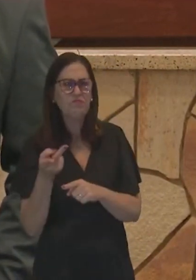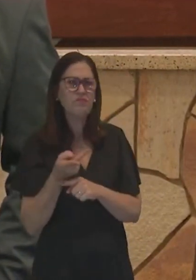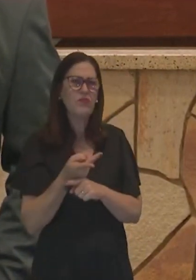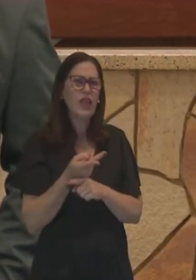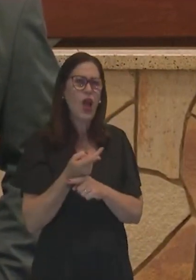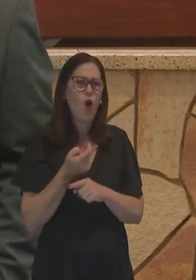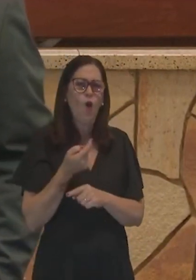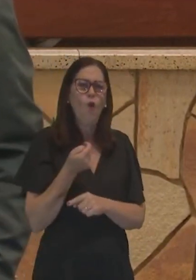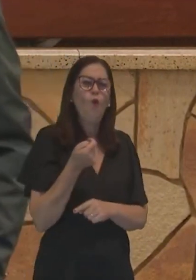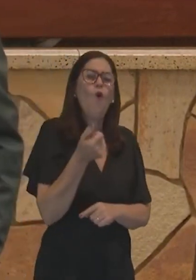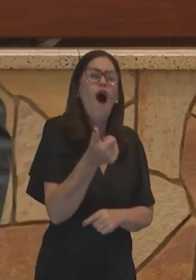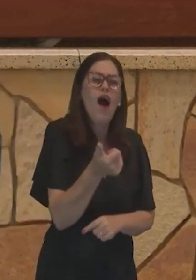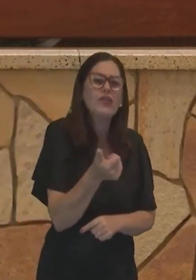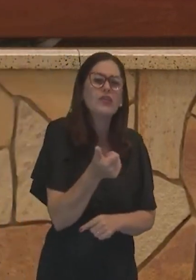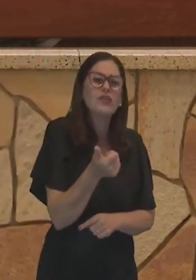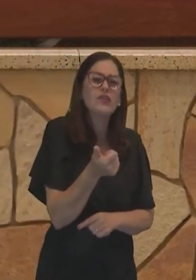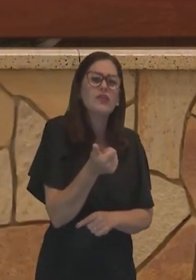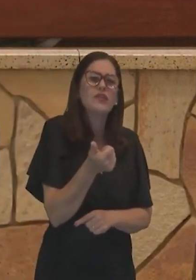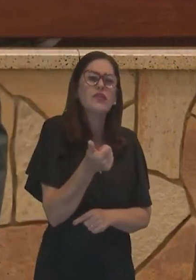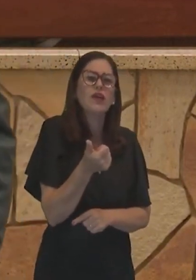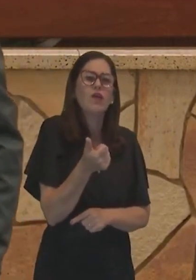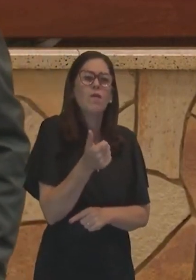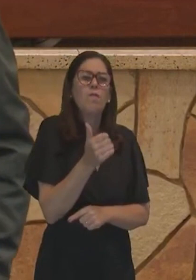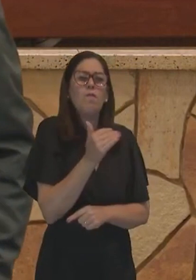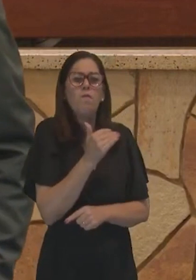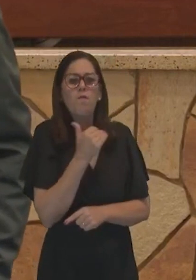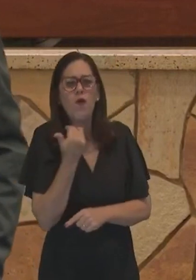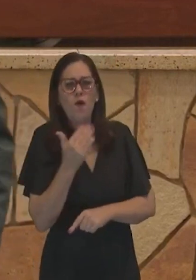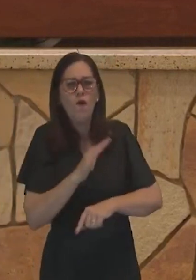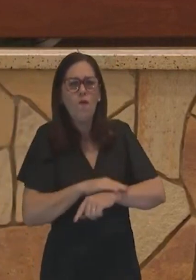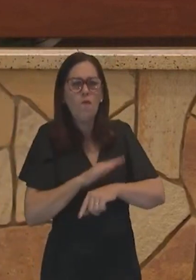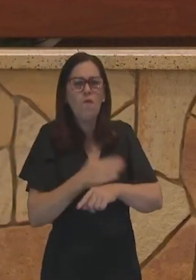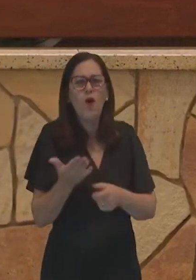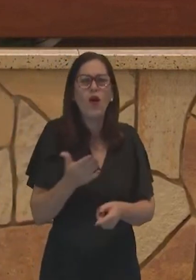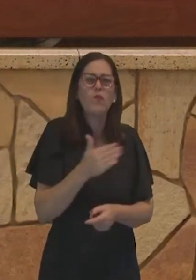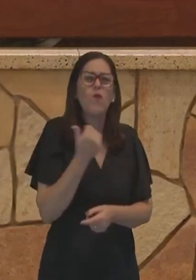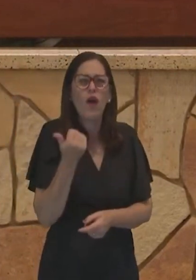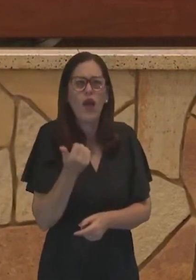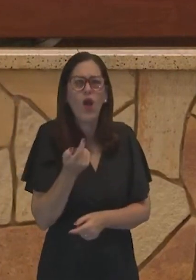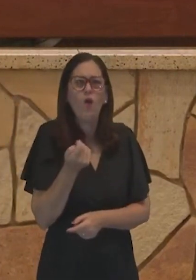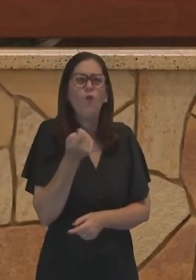da sua vida, ele chegou a uma conclusão muito interessante.